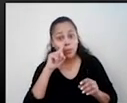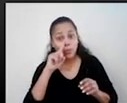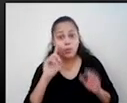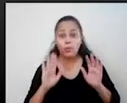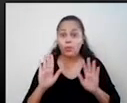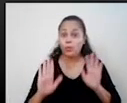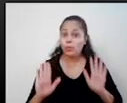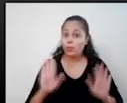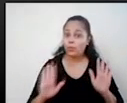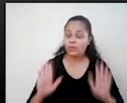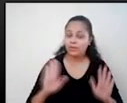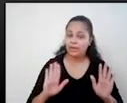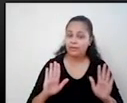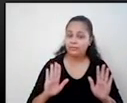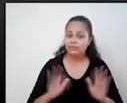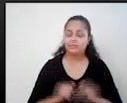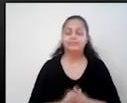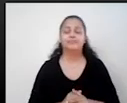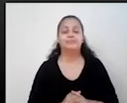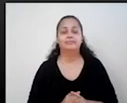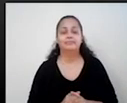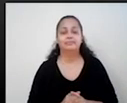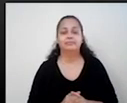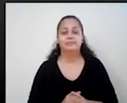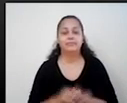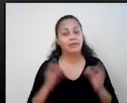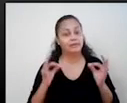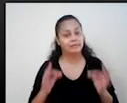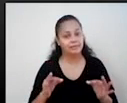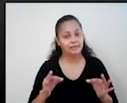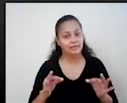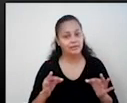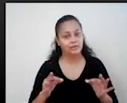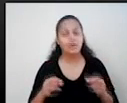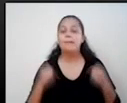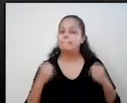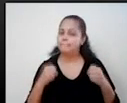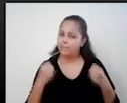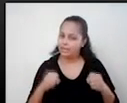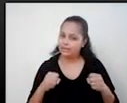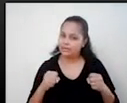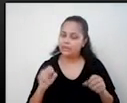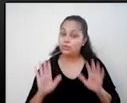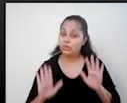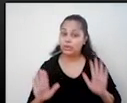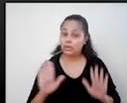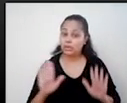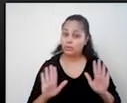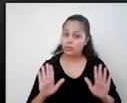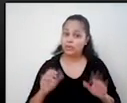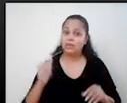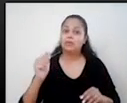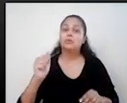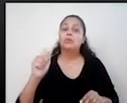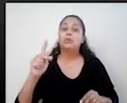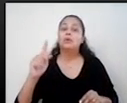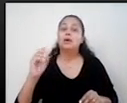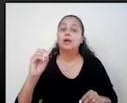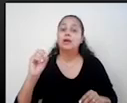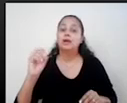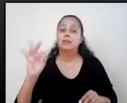cuidado. Esse tipo de aposto, ele é discreto, certo? Então, eu preciso sim ter muito cuidado com ele.